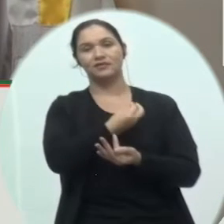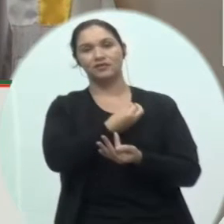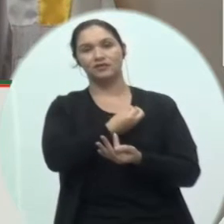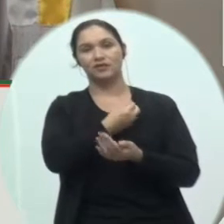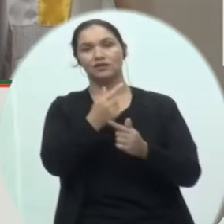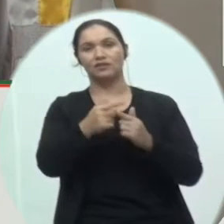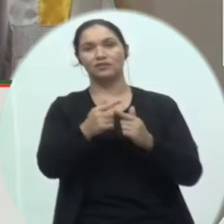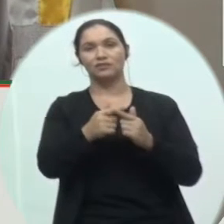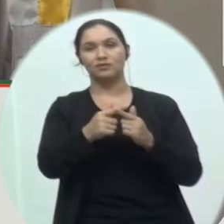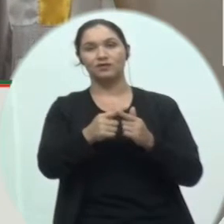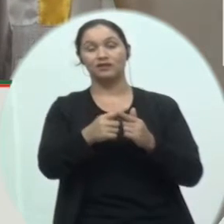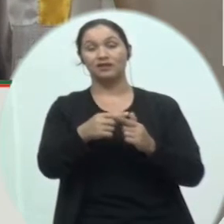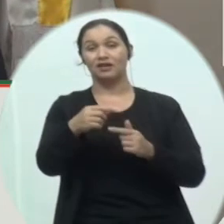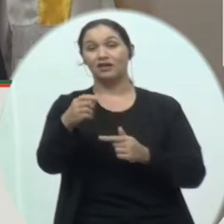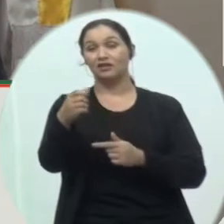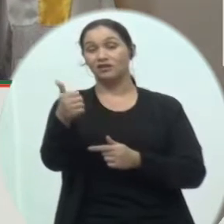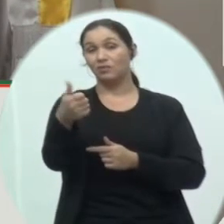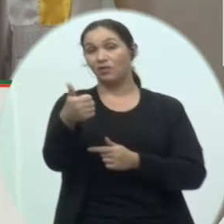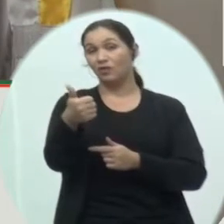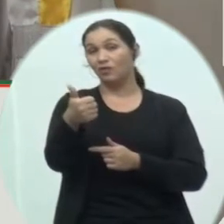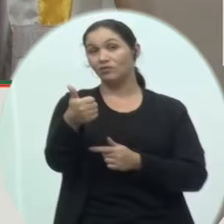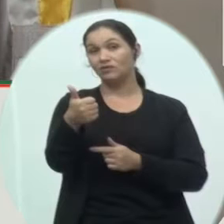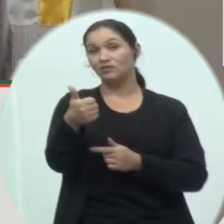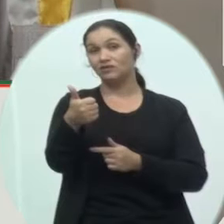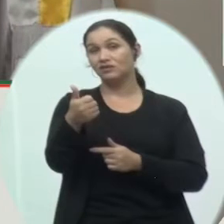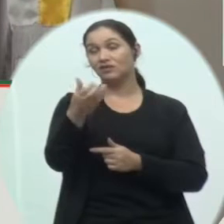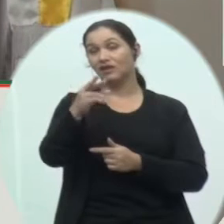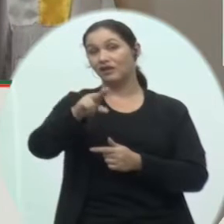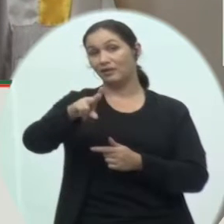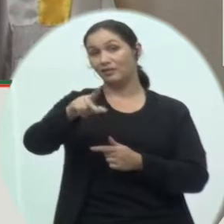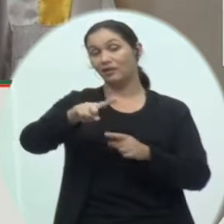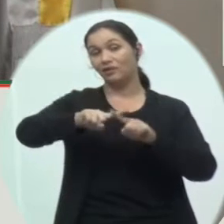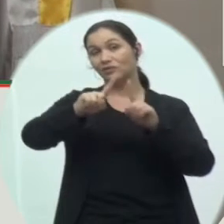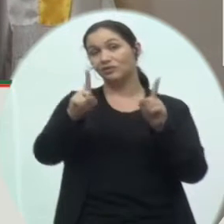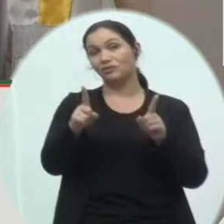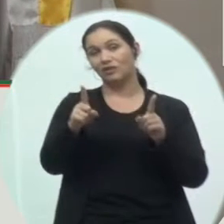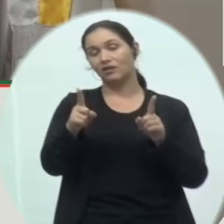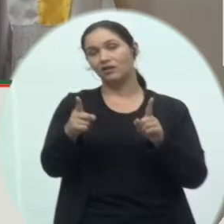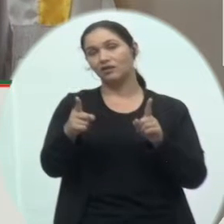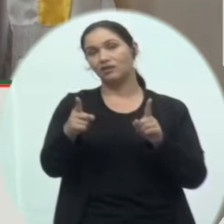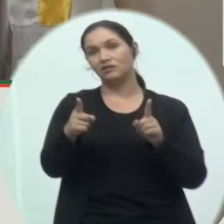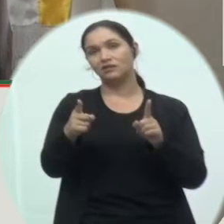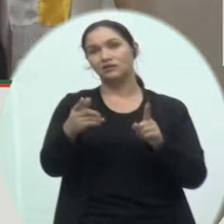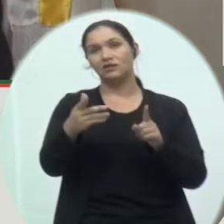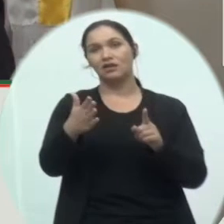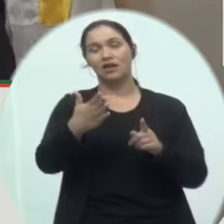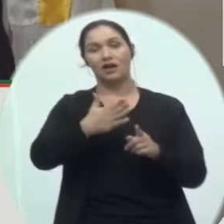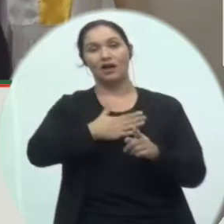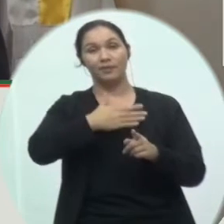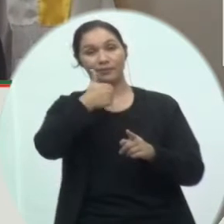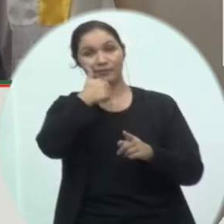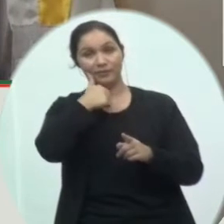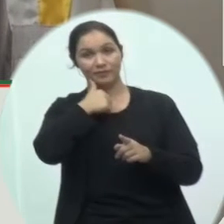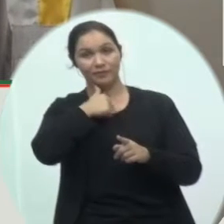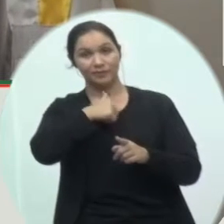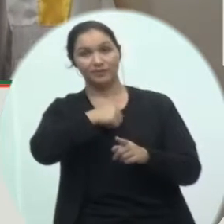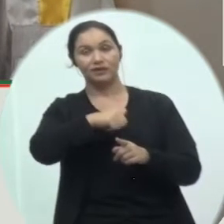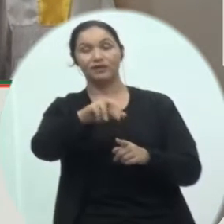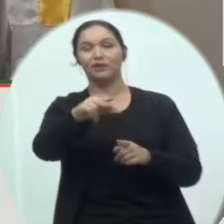perdemos a penúltima, né? Uma família de 11, nós perdemos a penúltima. Então, eu gostaria de agradecer a